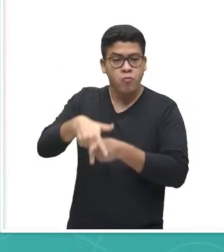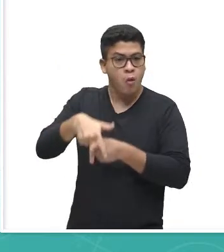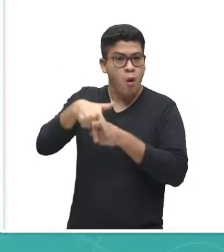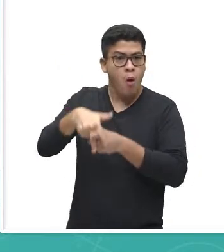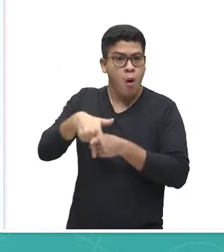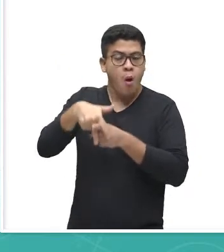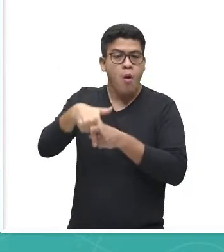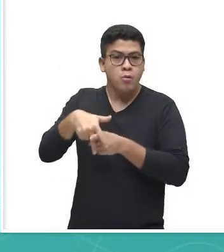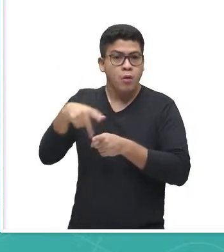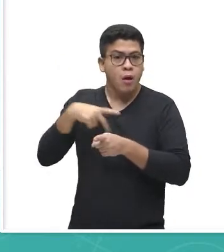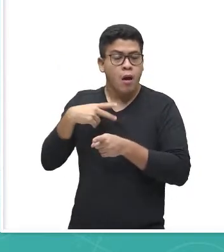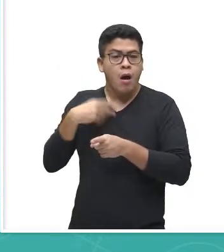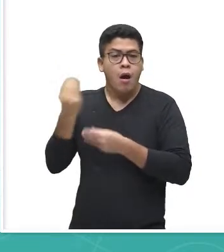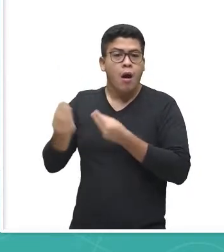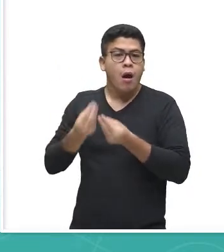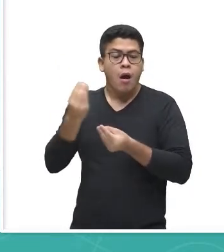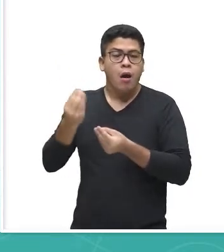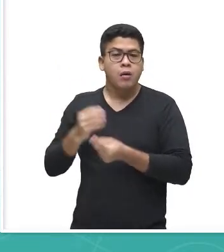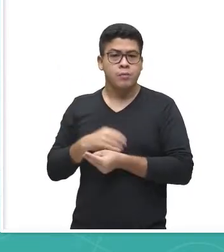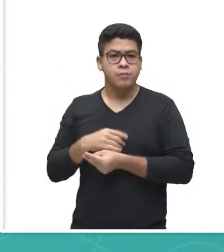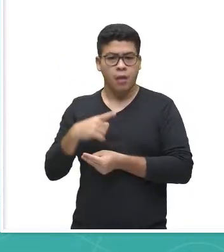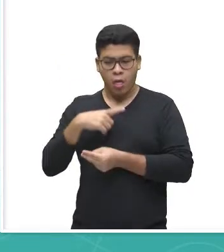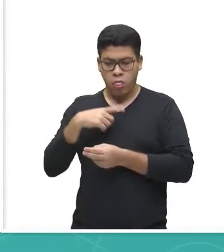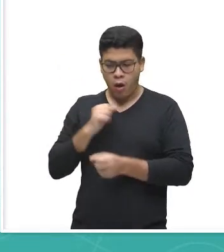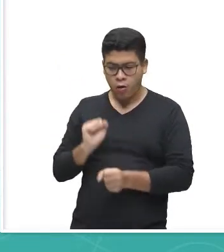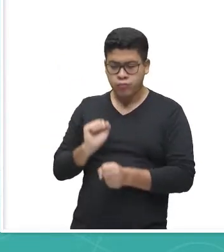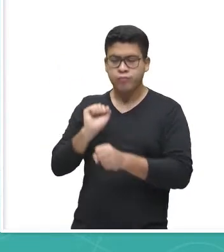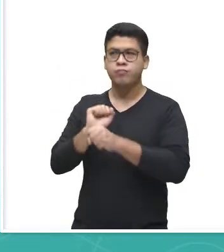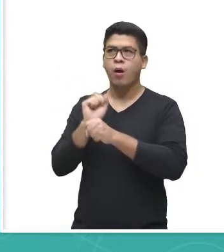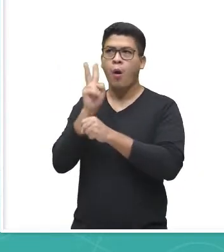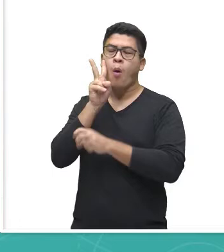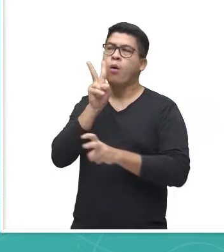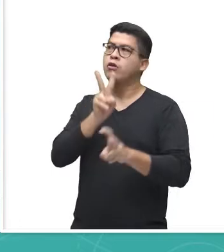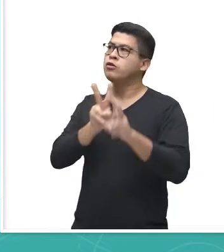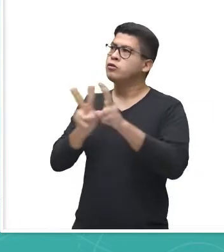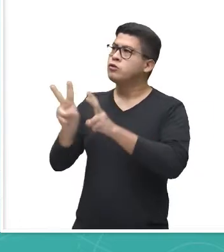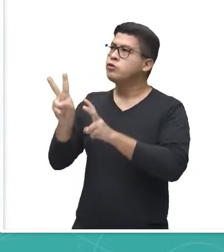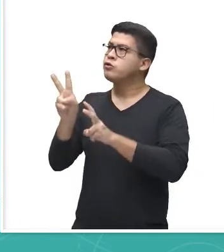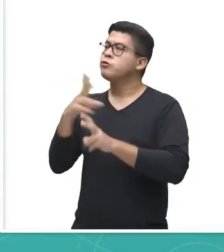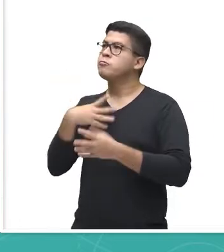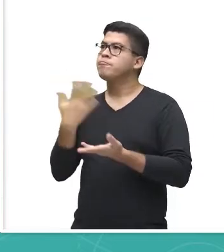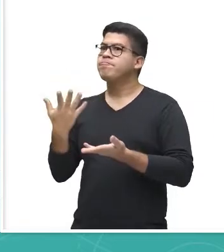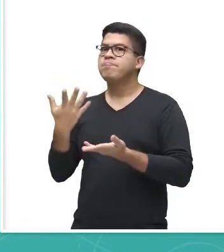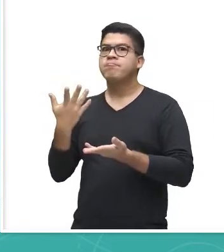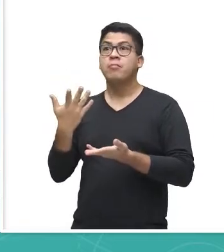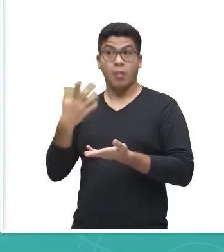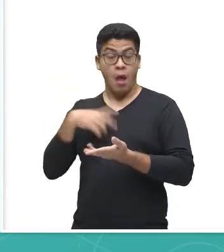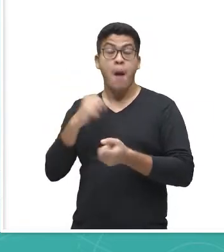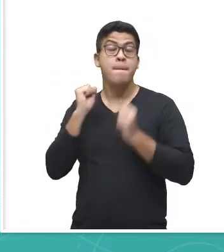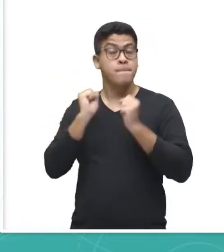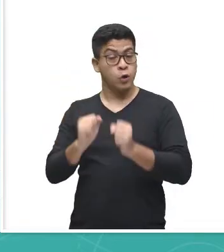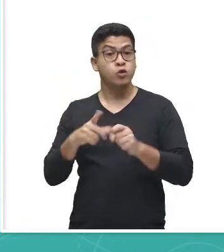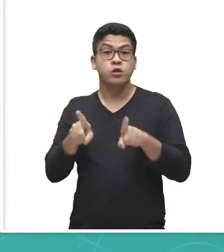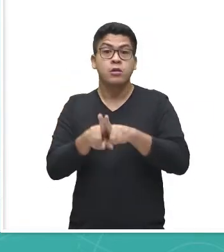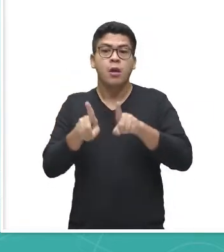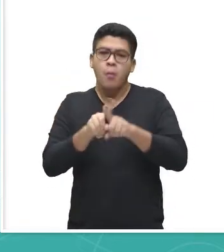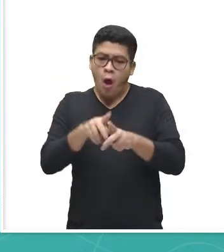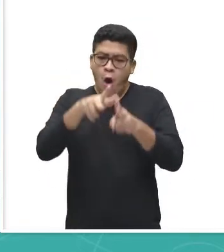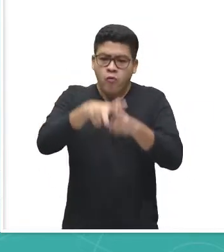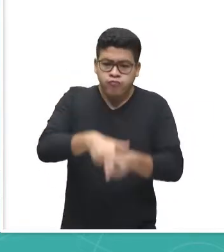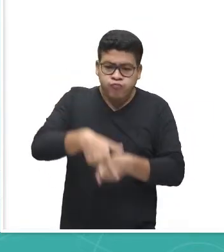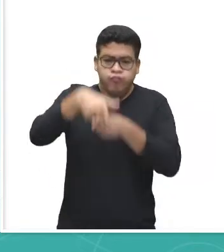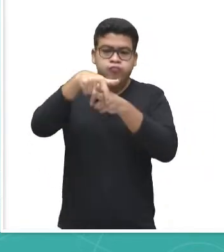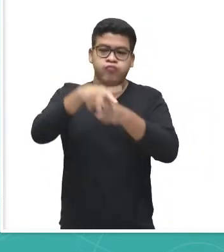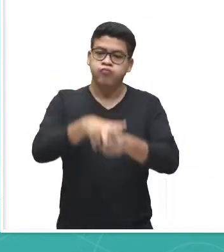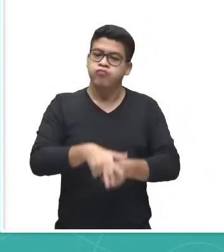certeza a pessoa aqui, ó, ela parou ali para contemplar a paisagem, mas ela poderia estar em movimento. Esse cavalo ele poderia estar